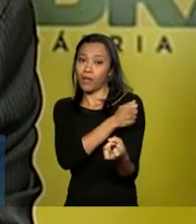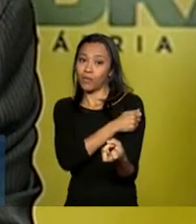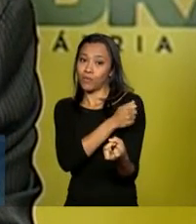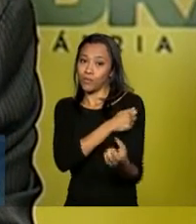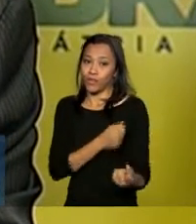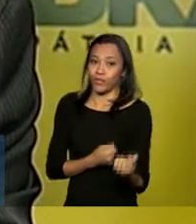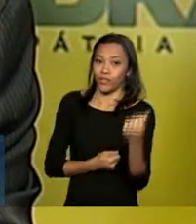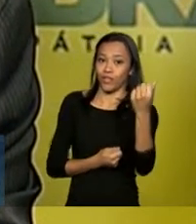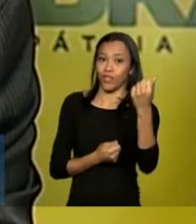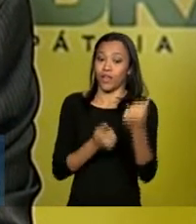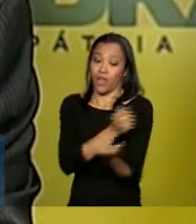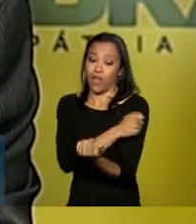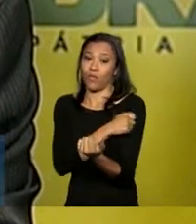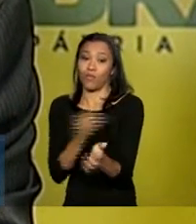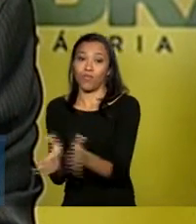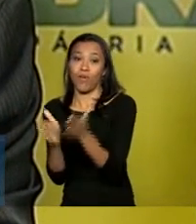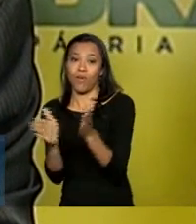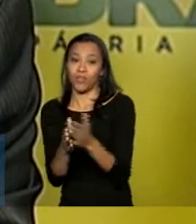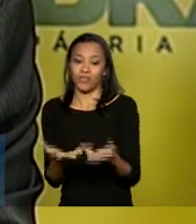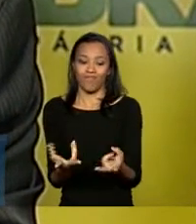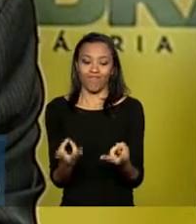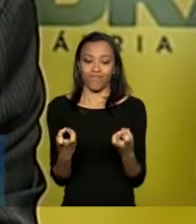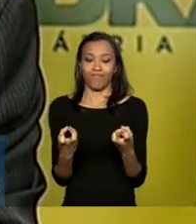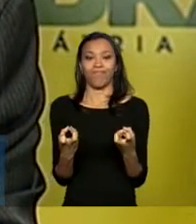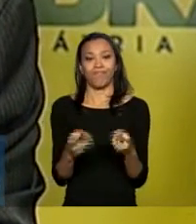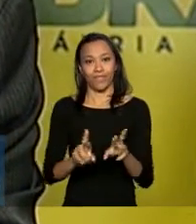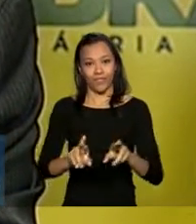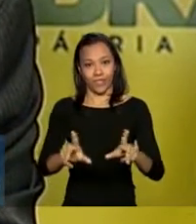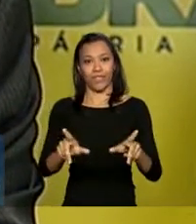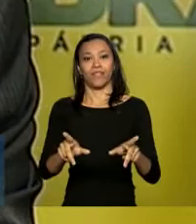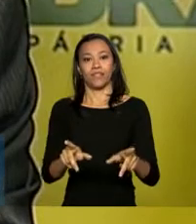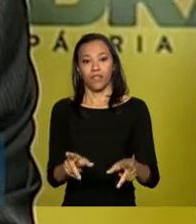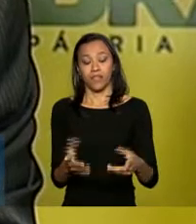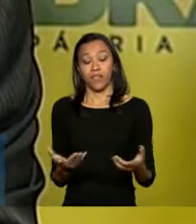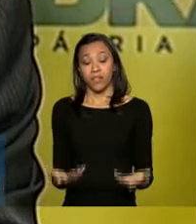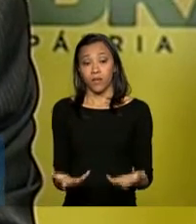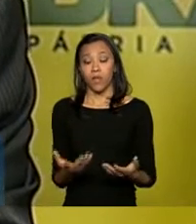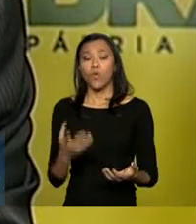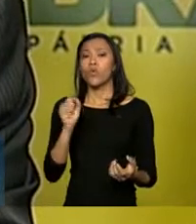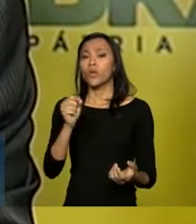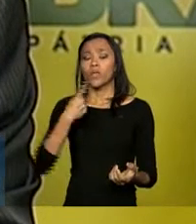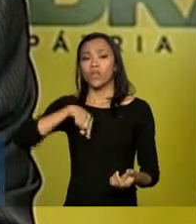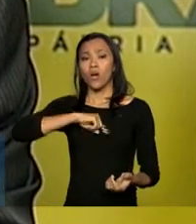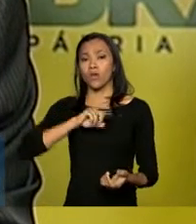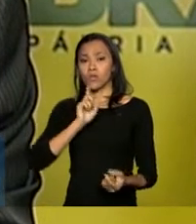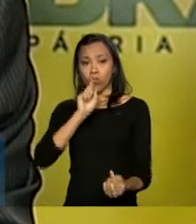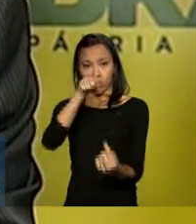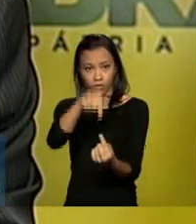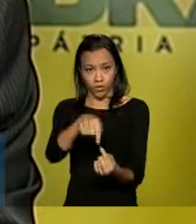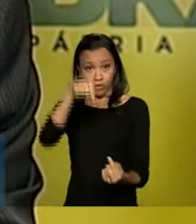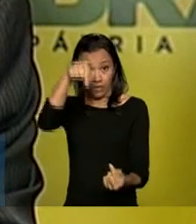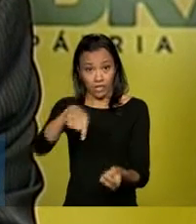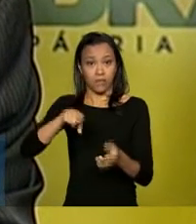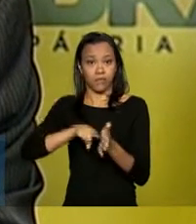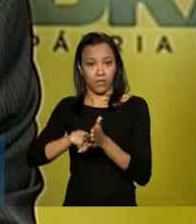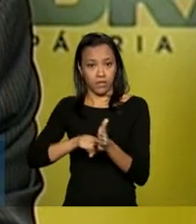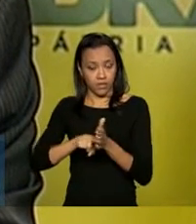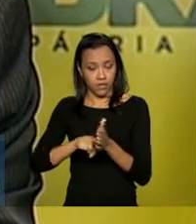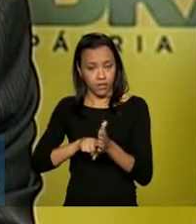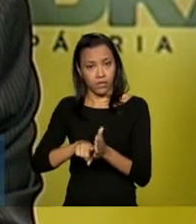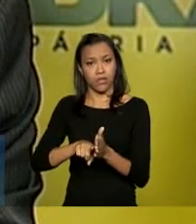mantém desigualdades. Então, o que nós quisemos com esse estudo foi mostrar que